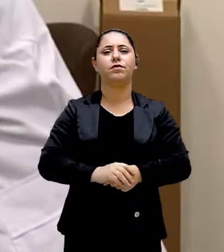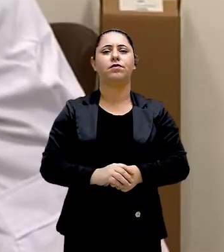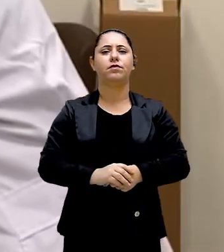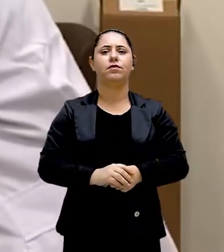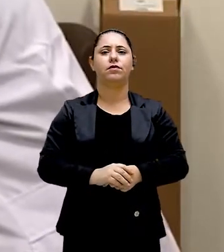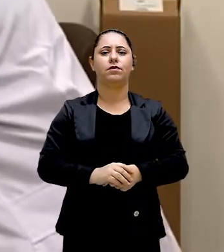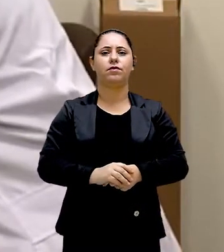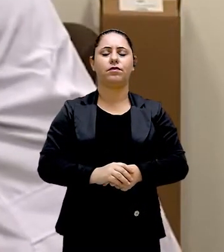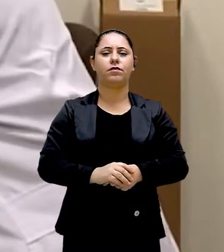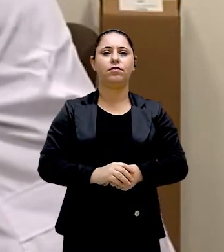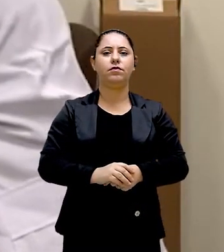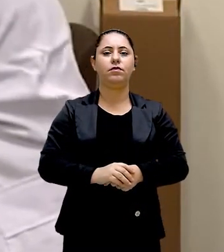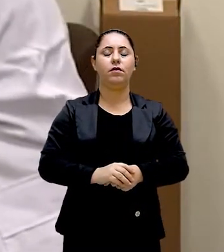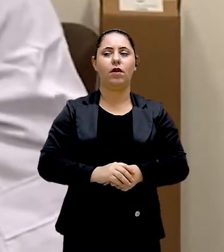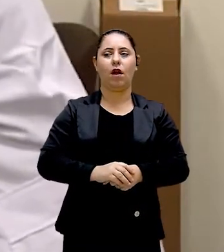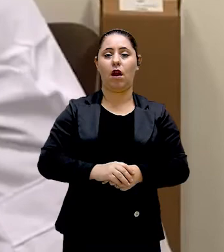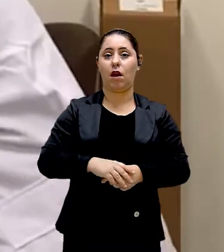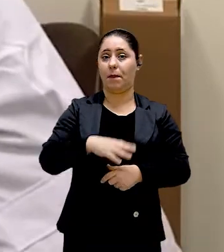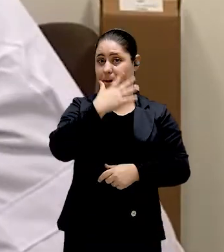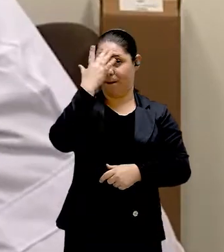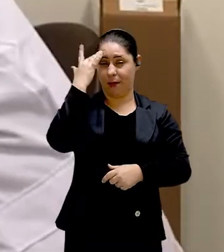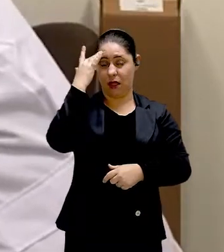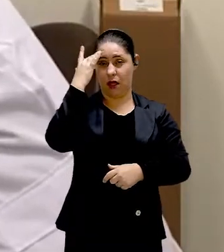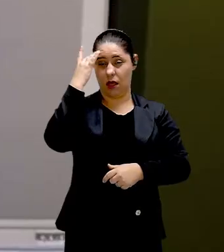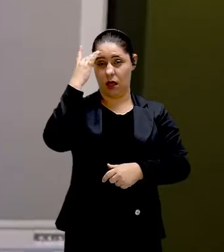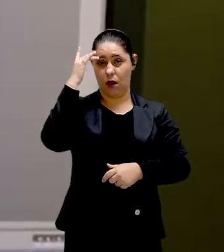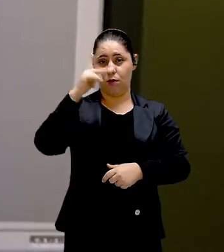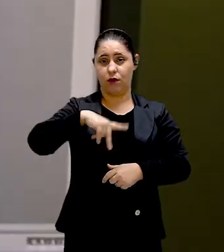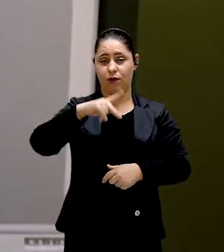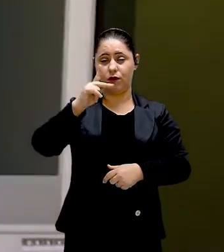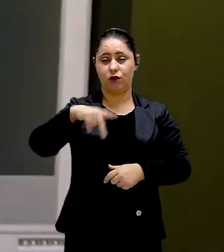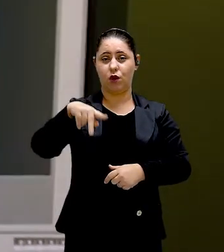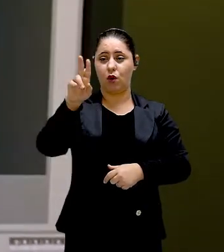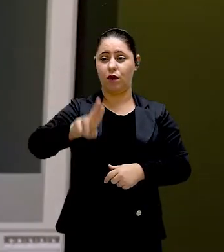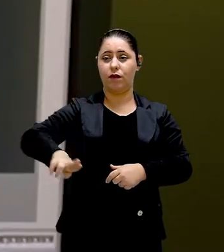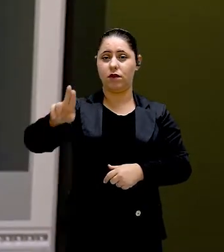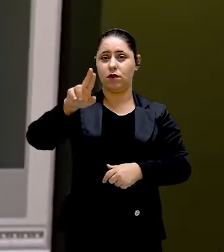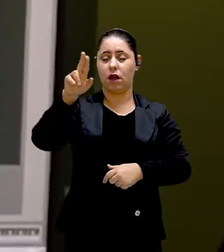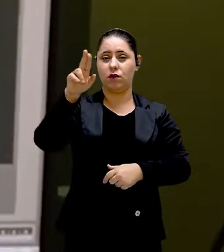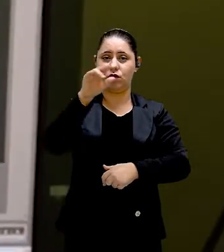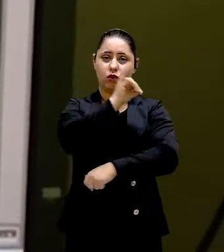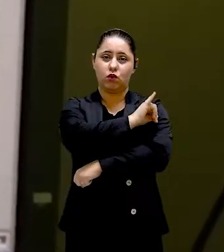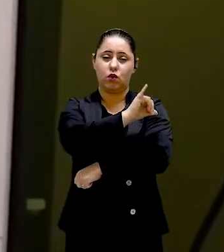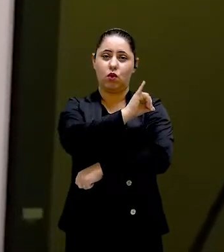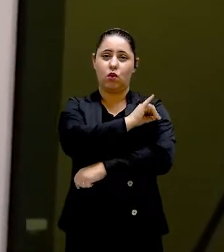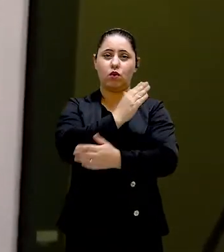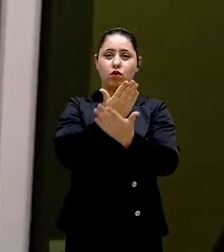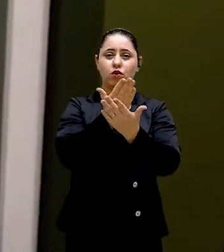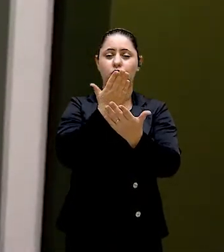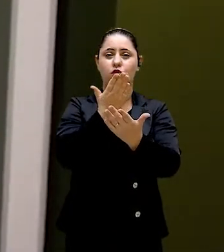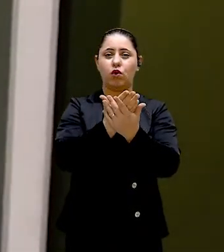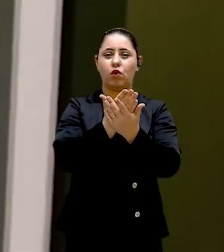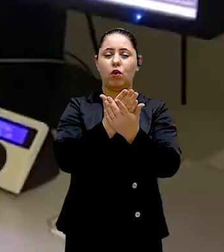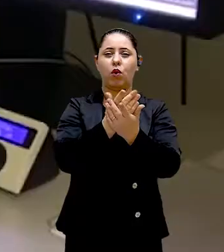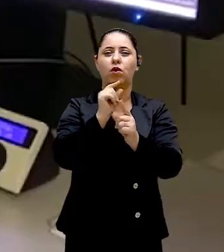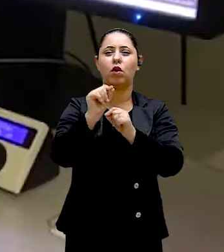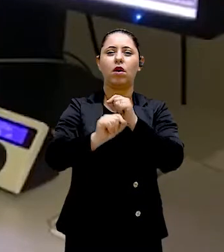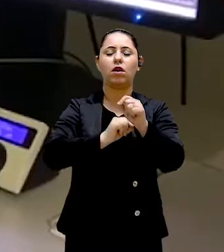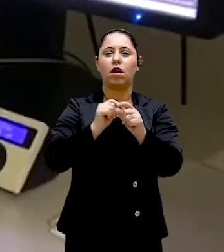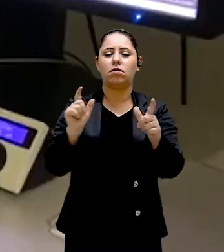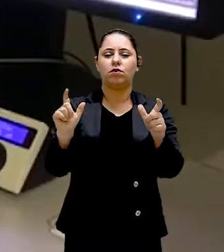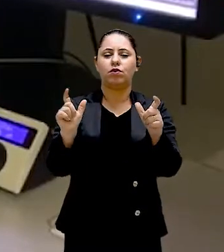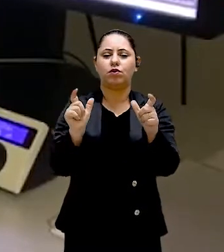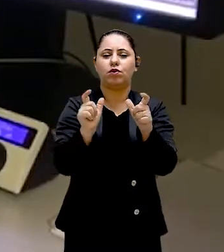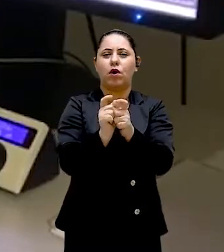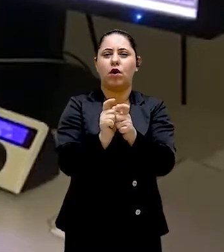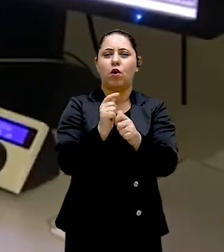Esta neurocientista é professora na Universidade Federal do Rio. Ela estuda um método que reduz a utilização de cobaias. São os